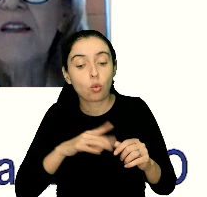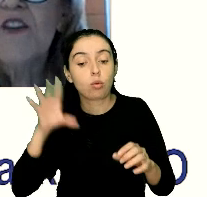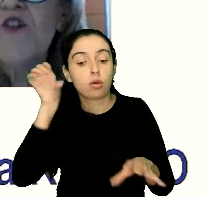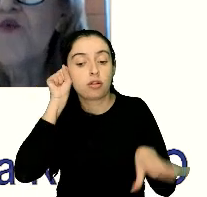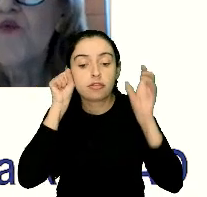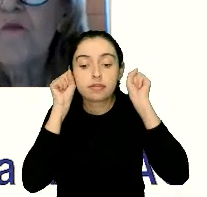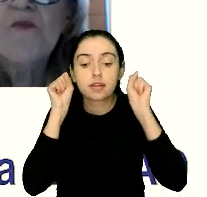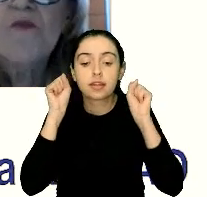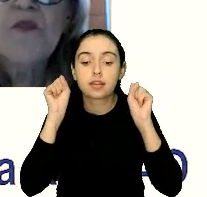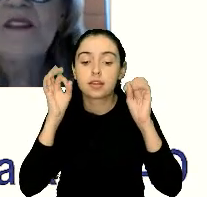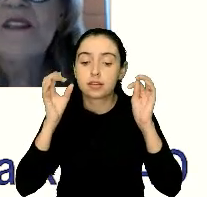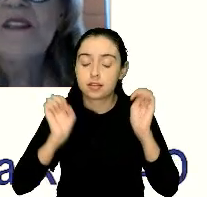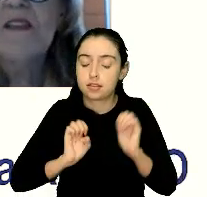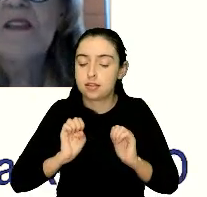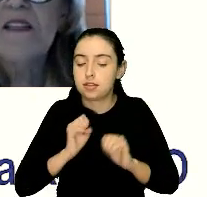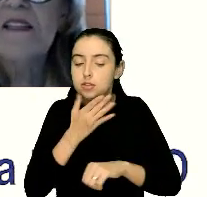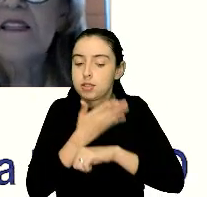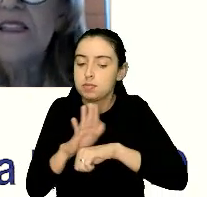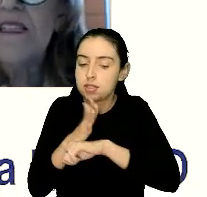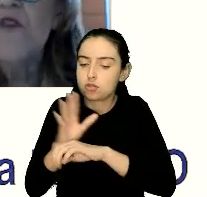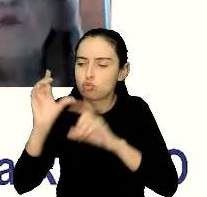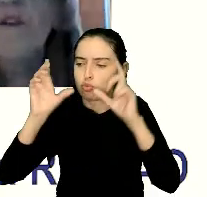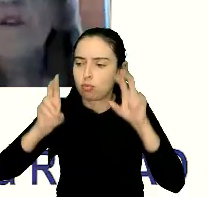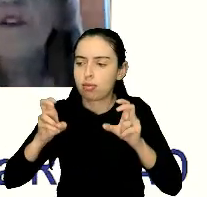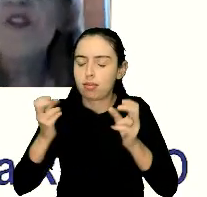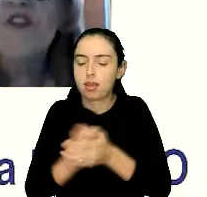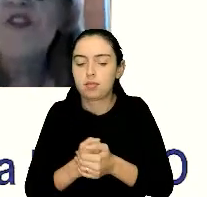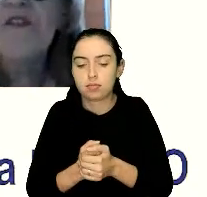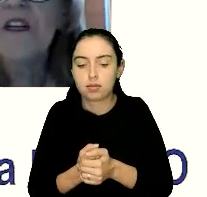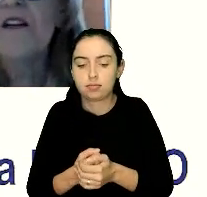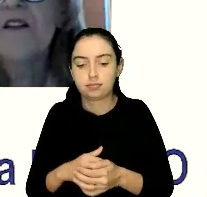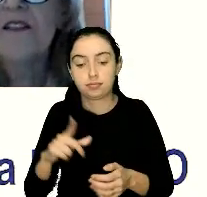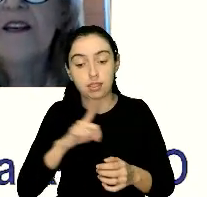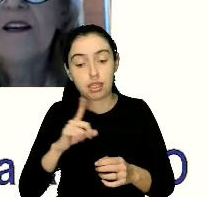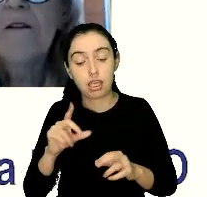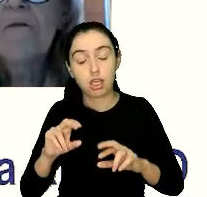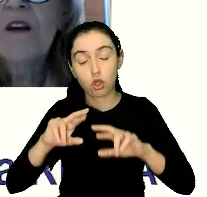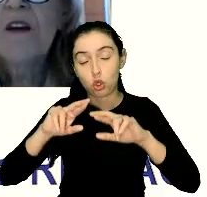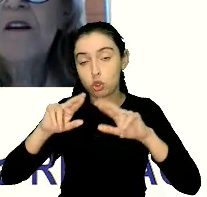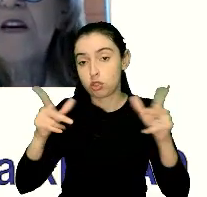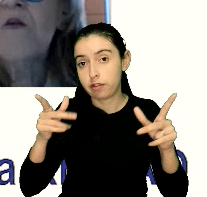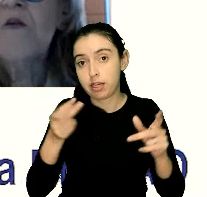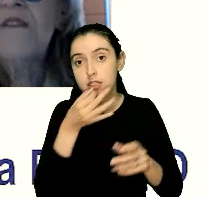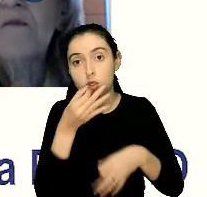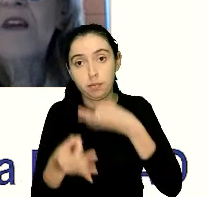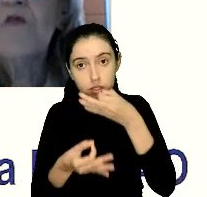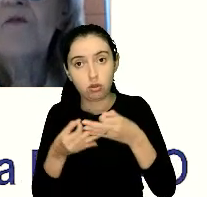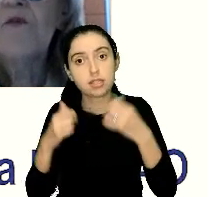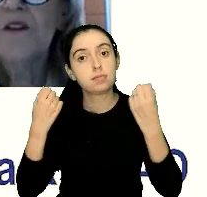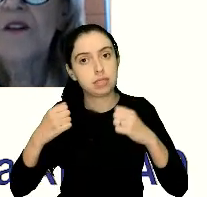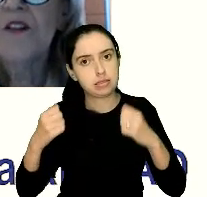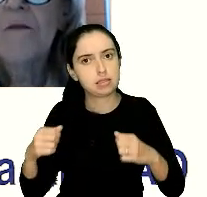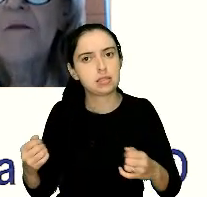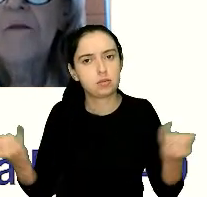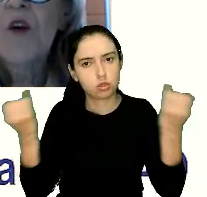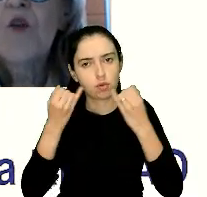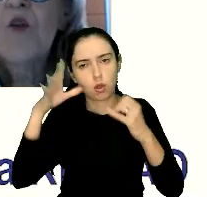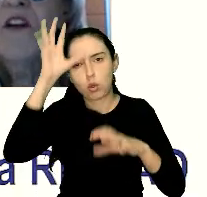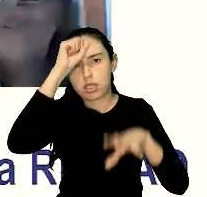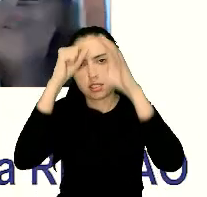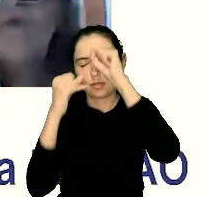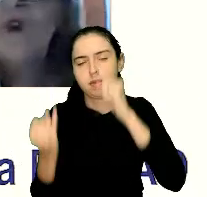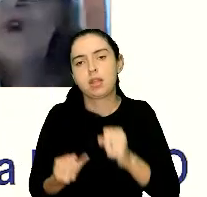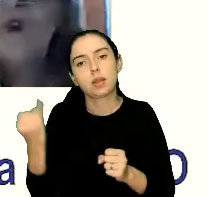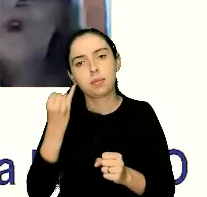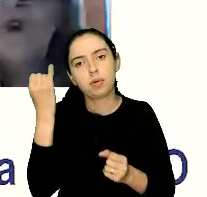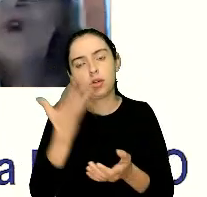especialistas de cada assunto, mesmo que esses especialistas tenham opiniões diferentes, né? Ter conhecimento é importante,